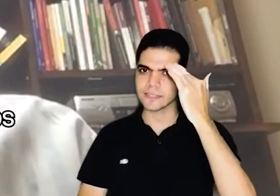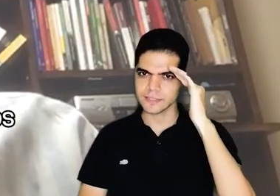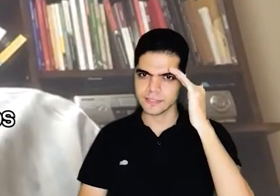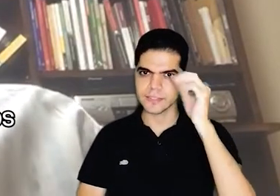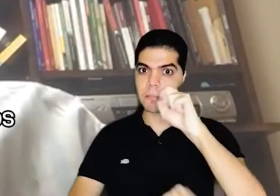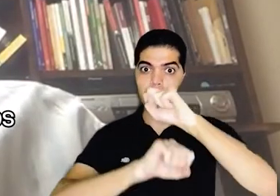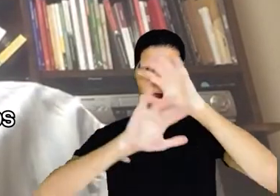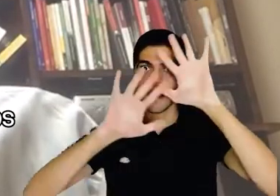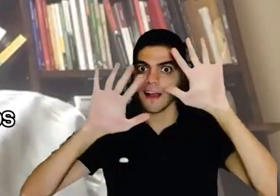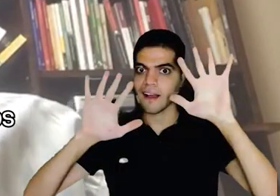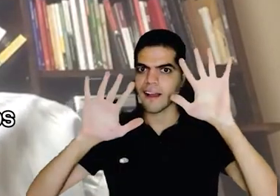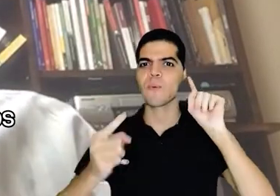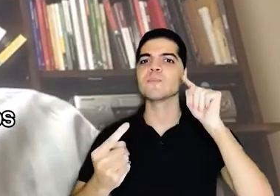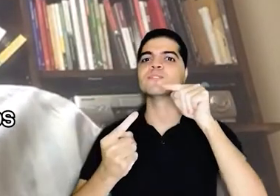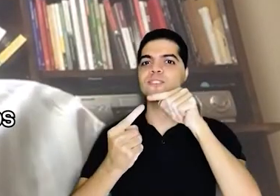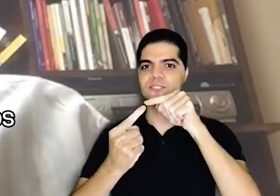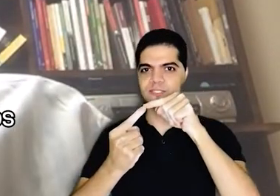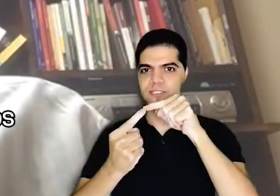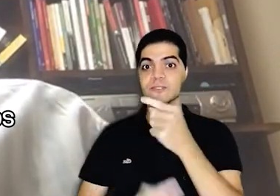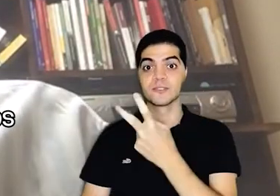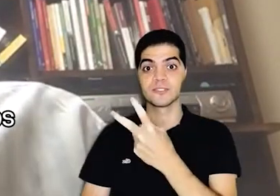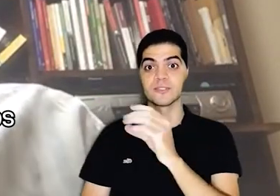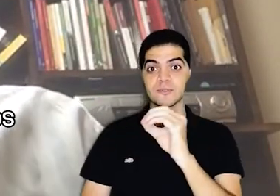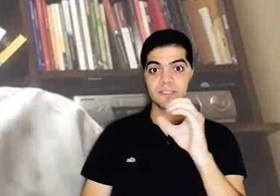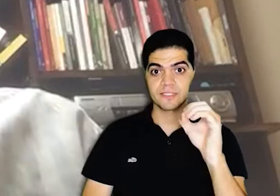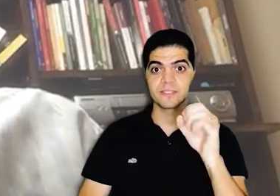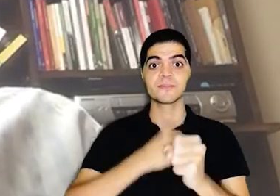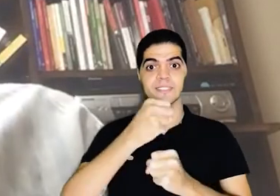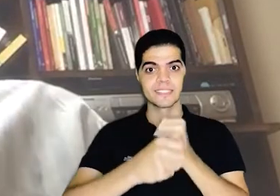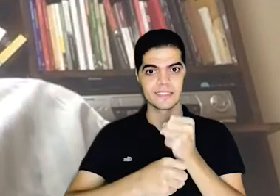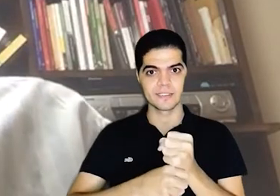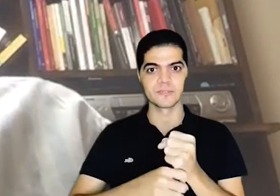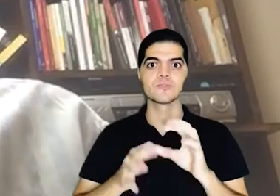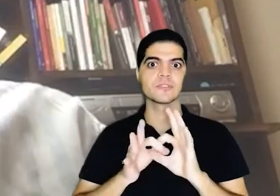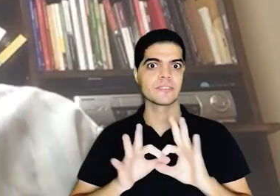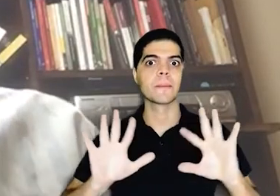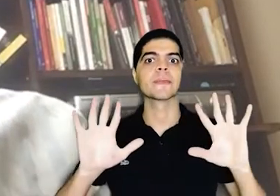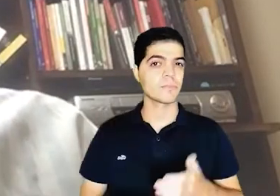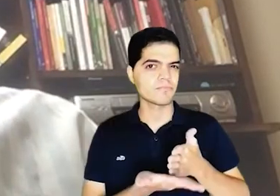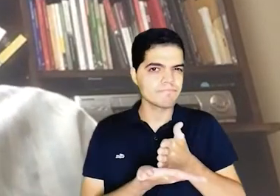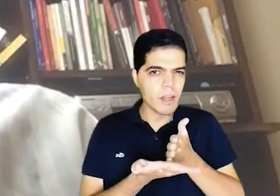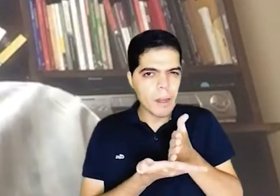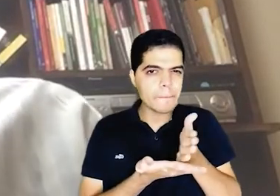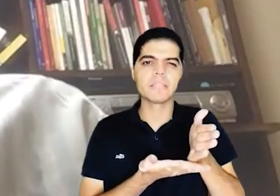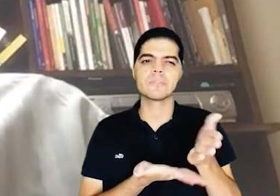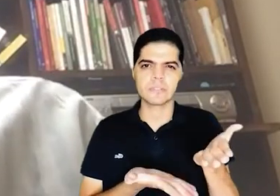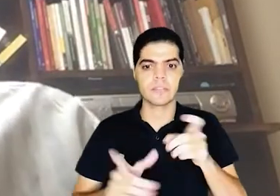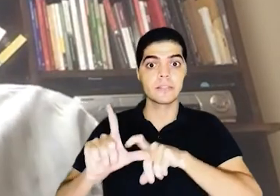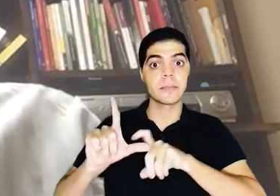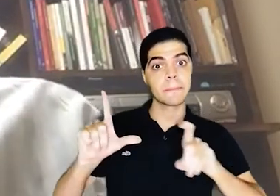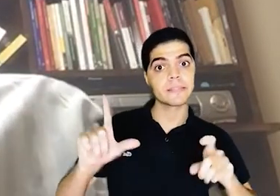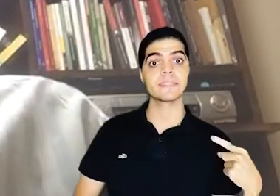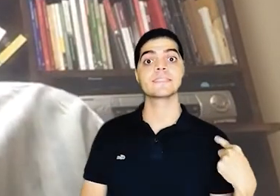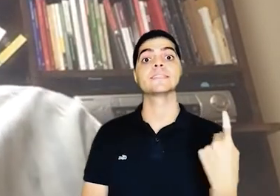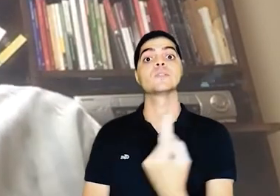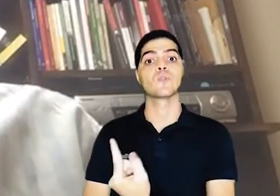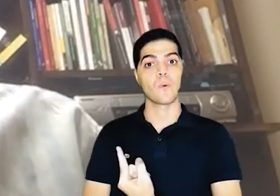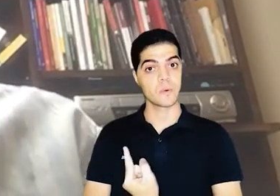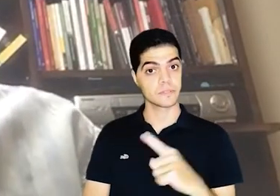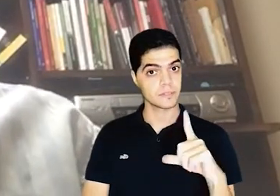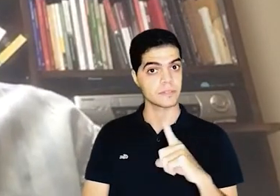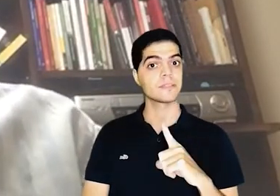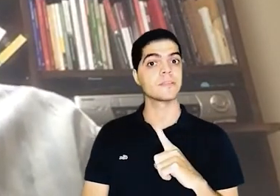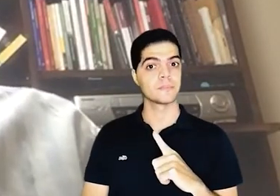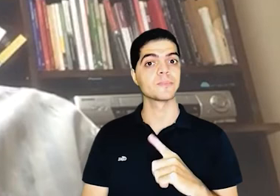os caminhos do Bicentenário caminhos da Independência que temos